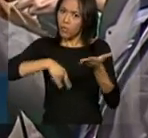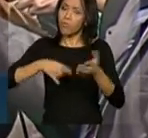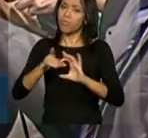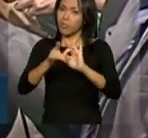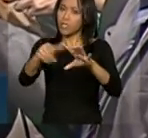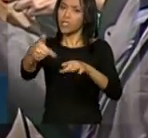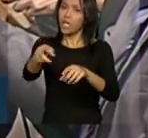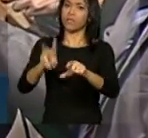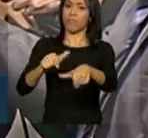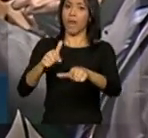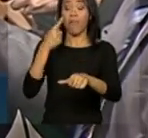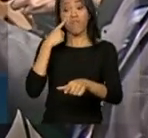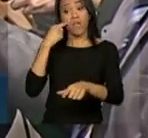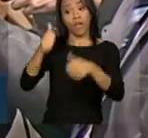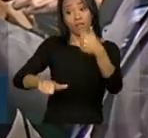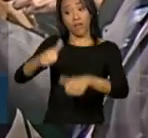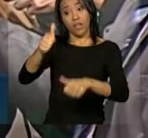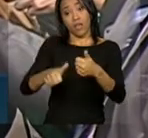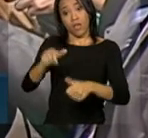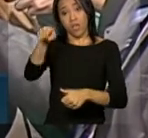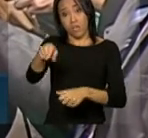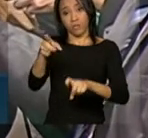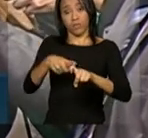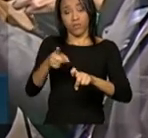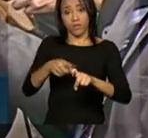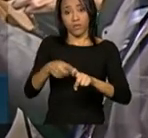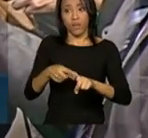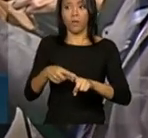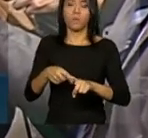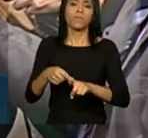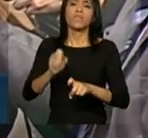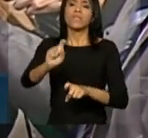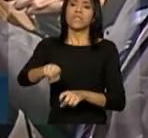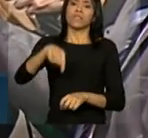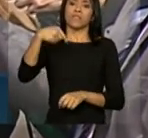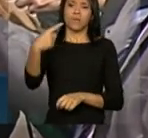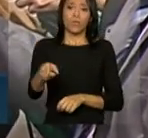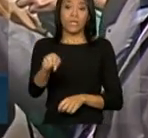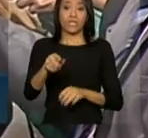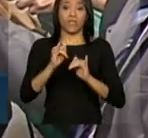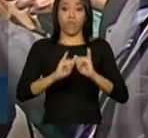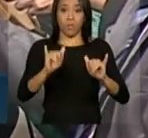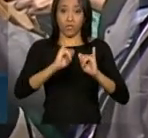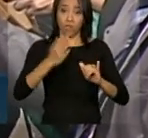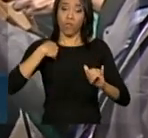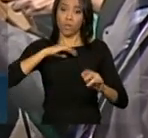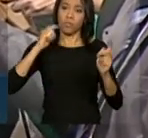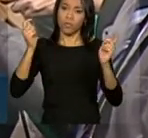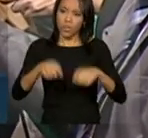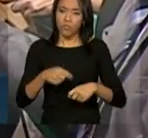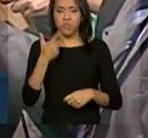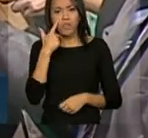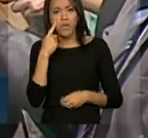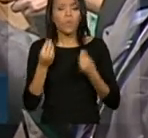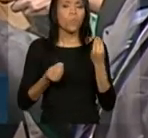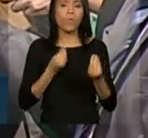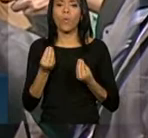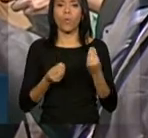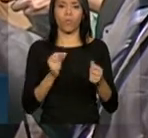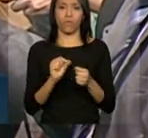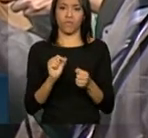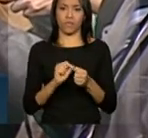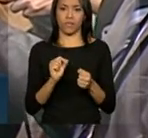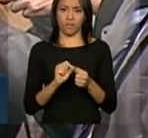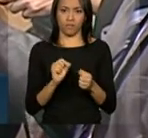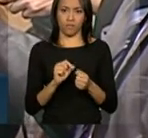apuração sobre esse profissional para Conselho Federal de Medicina Inclusive a partir dessa informação a gente possa julgar o que pode fazer desse desse